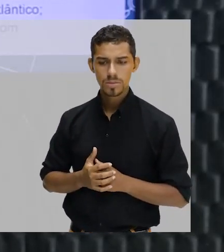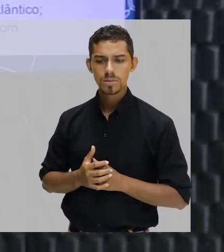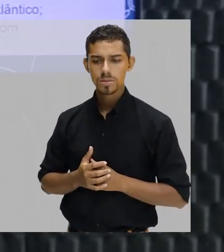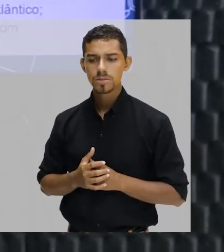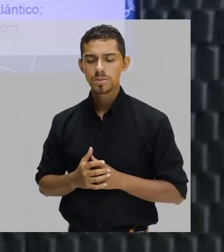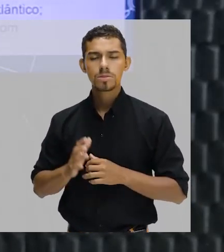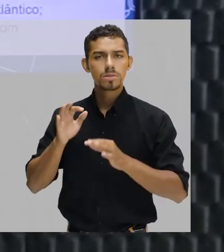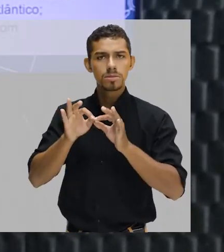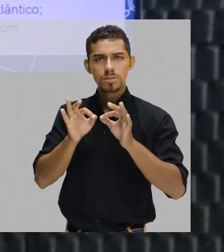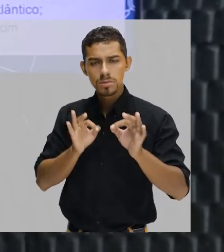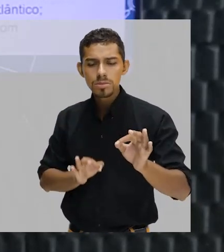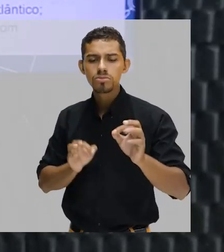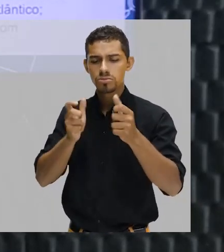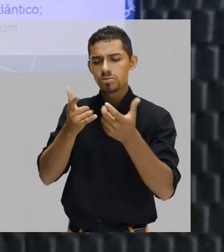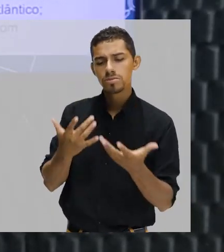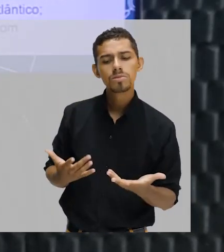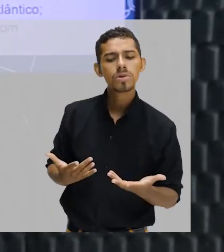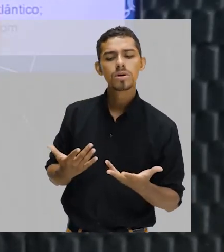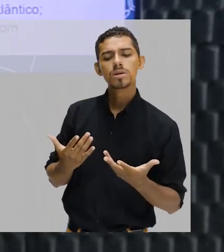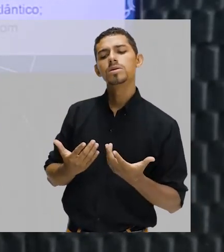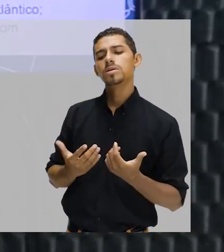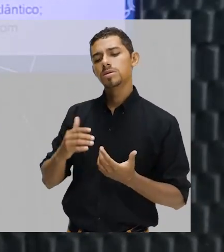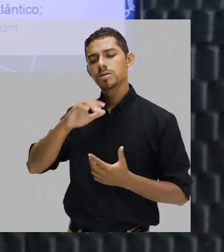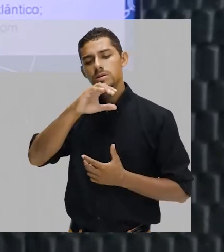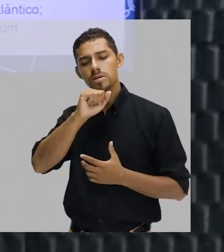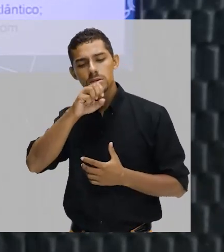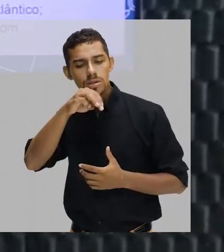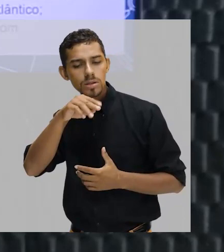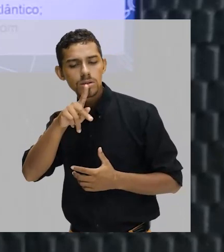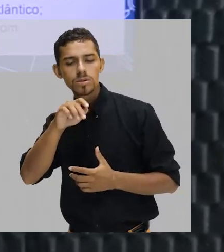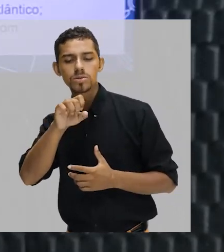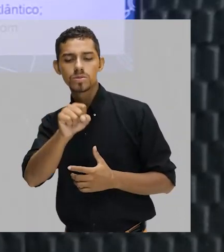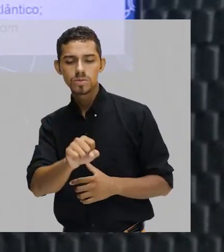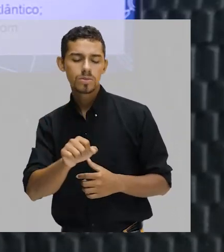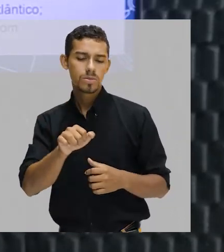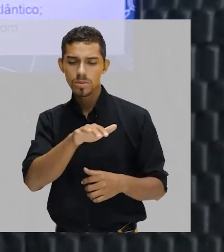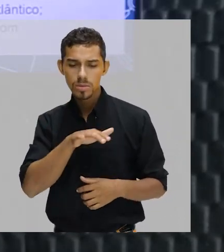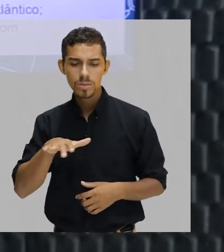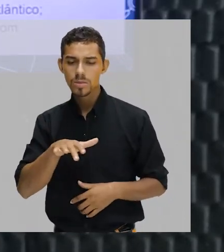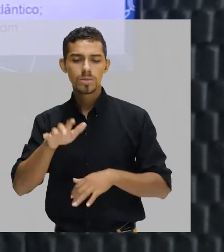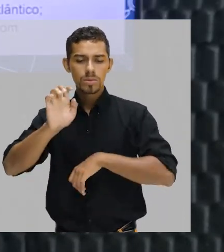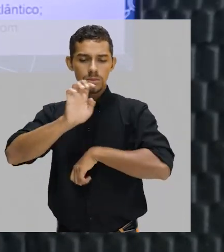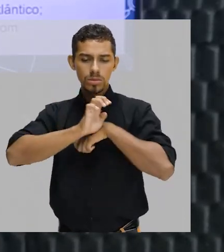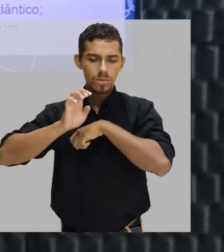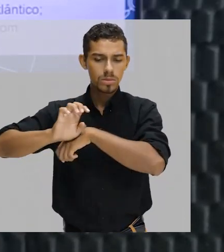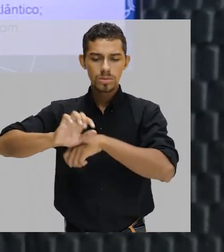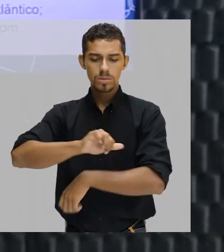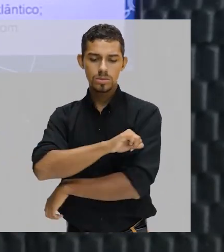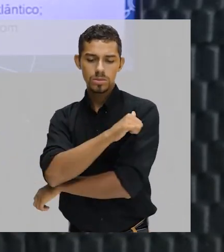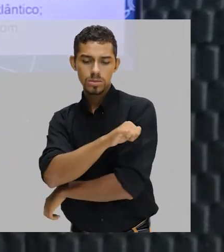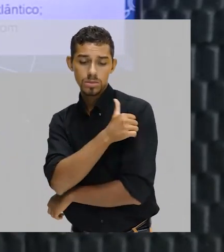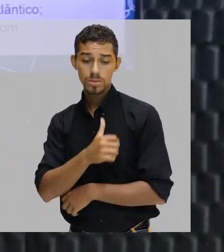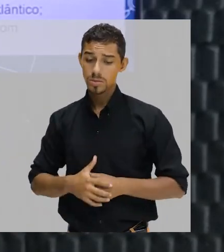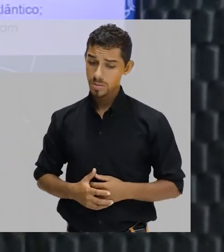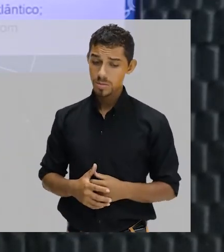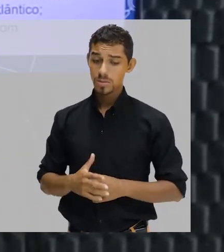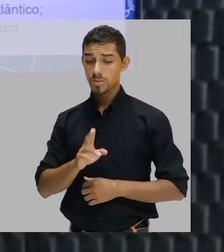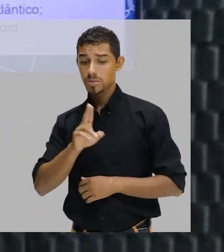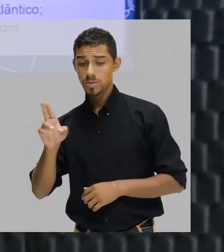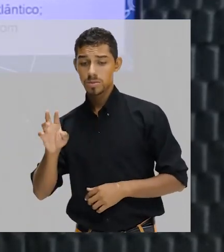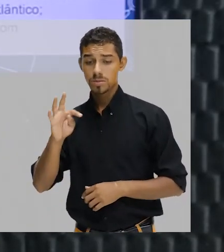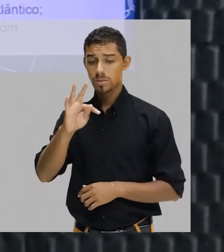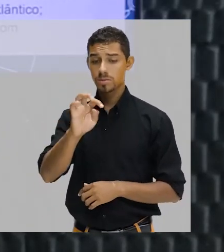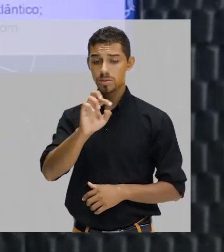reservas petrolíferas ali que estão na bacia, né, de Campos, ali principalmente perto do estado do Rio de Janeiro. Elas estão onde? Elas estão no chamado